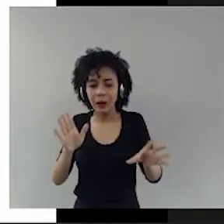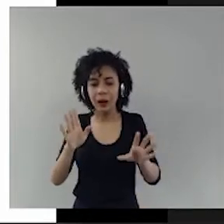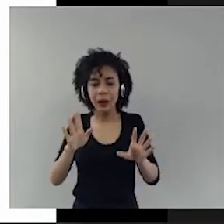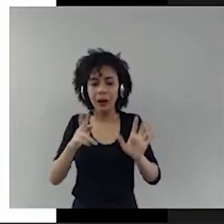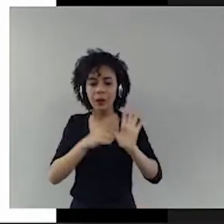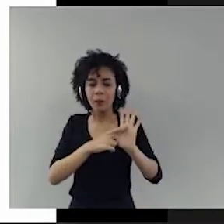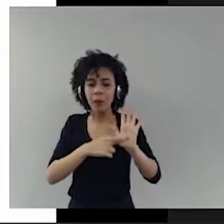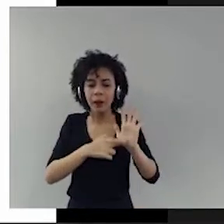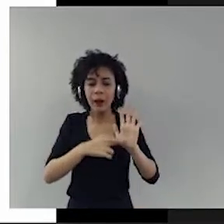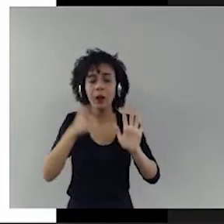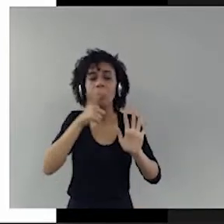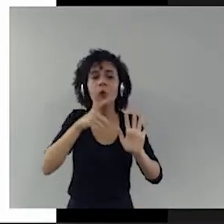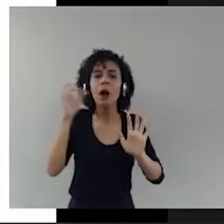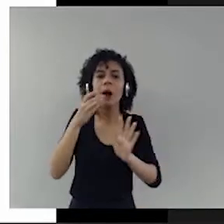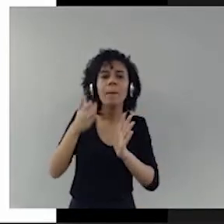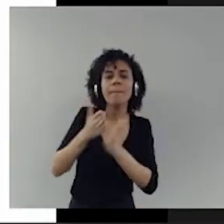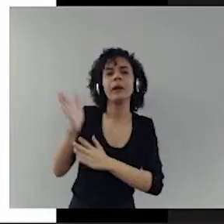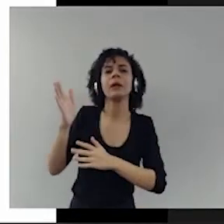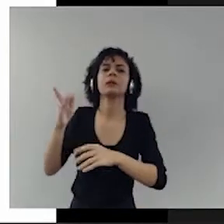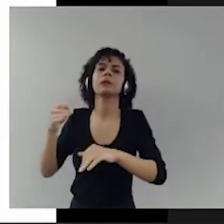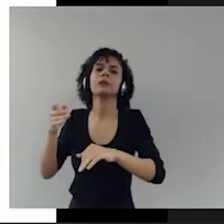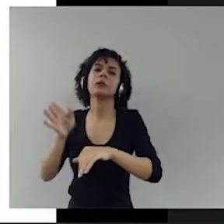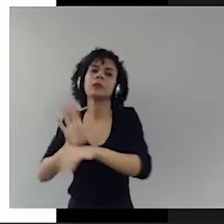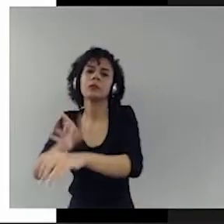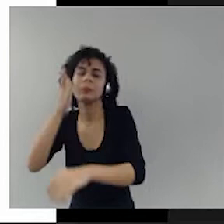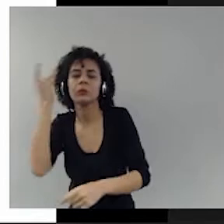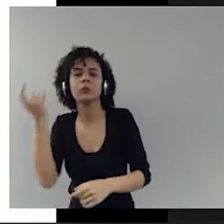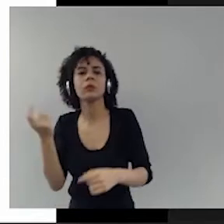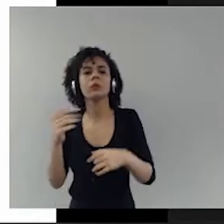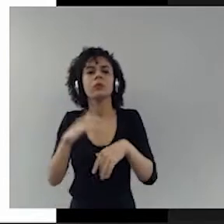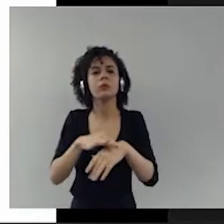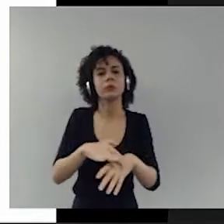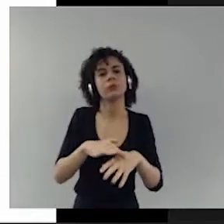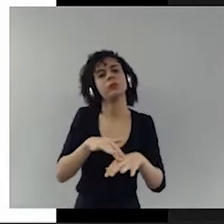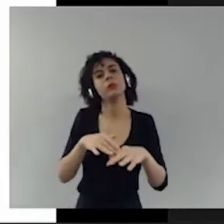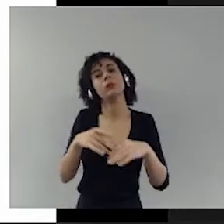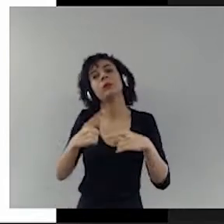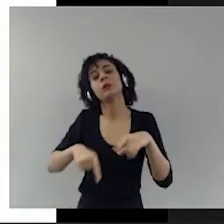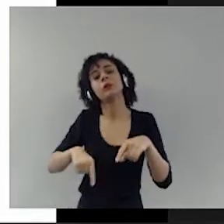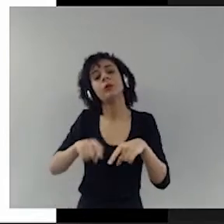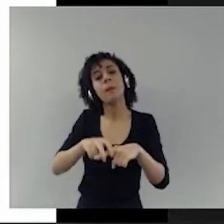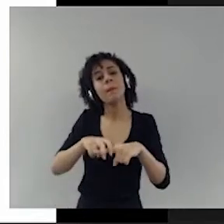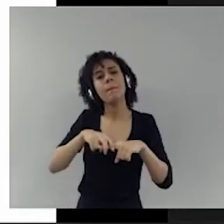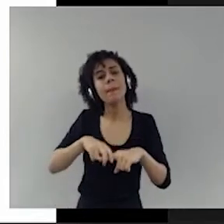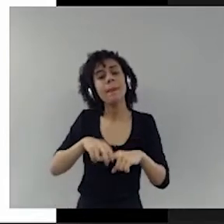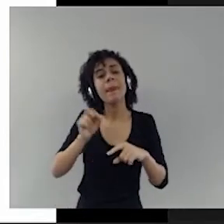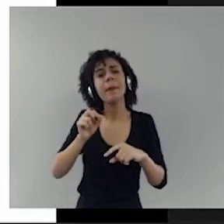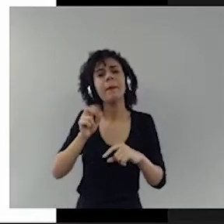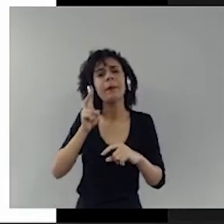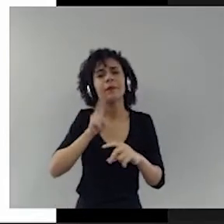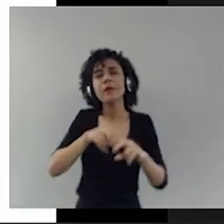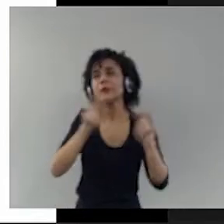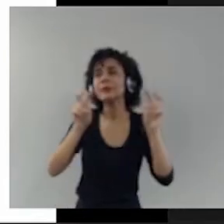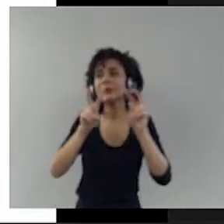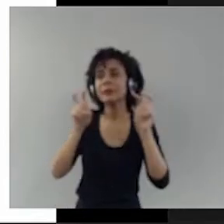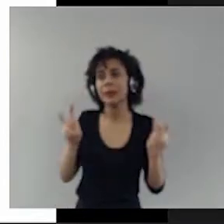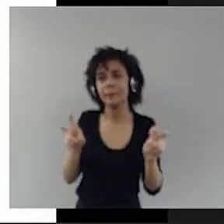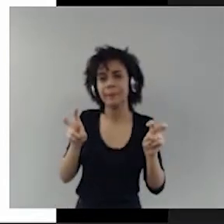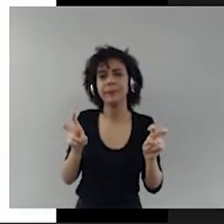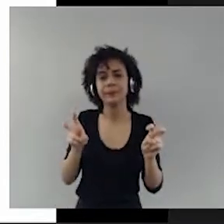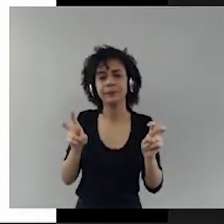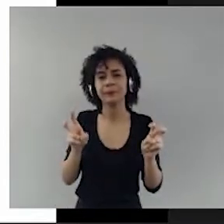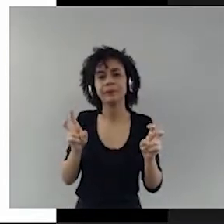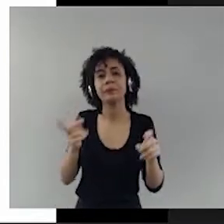restaria e um na questão do enquadramento uma fundamentação da pertinência temática do